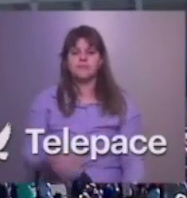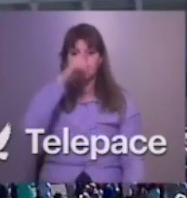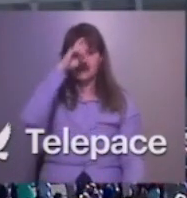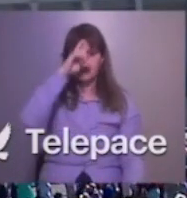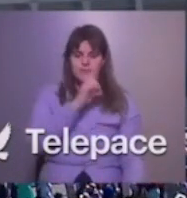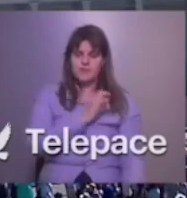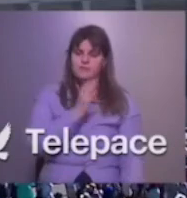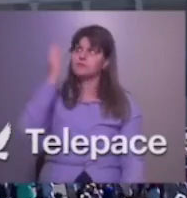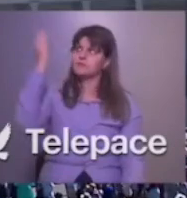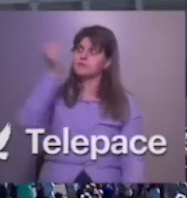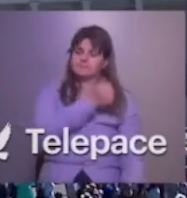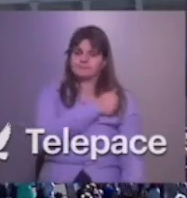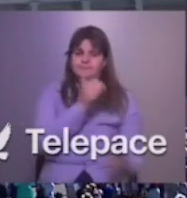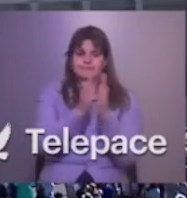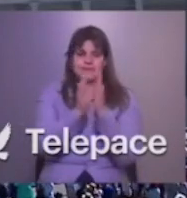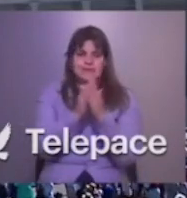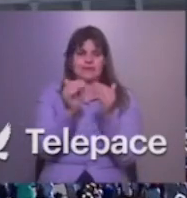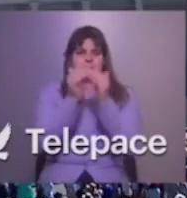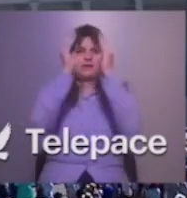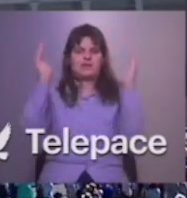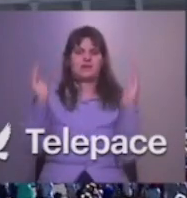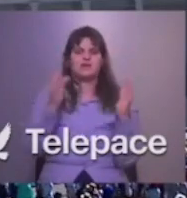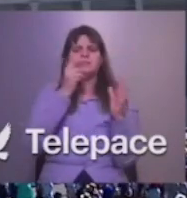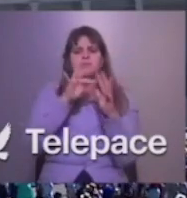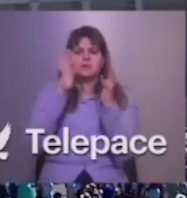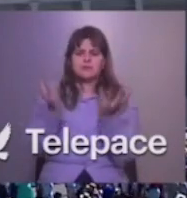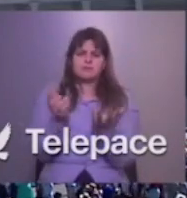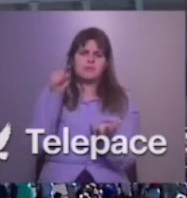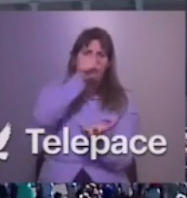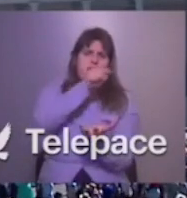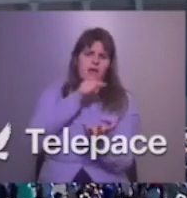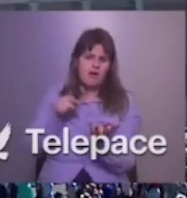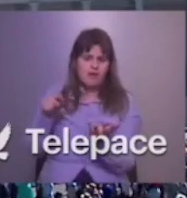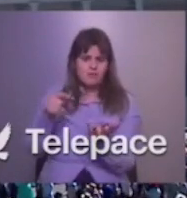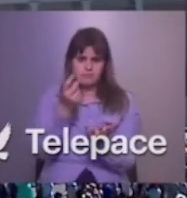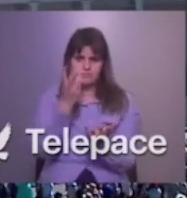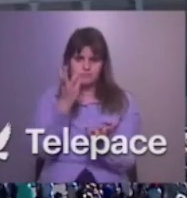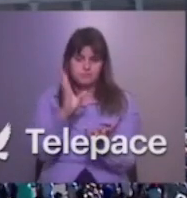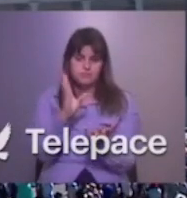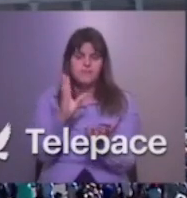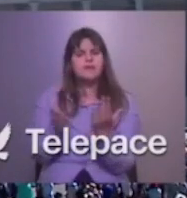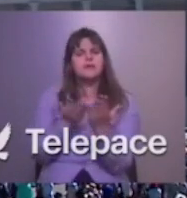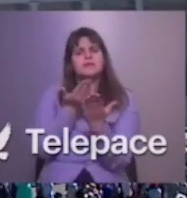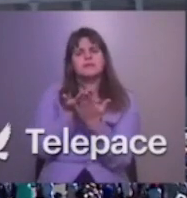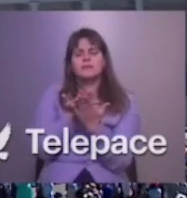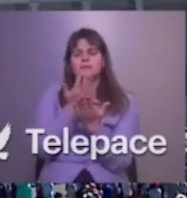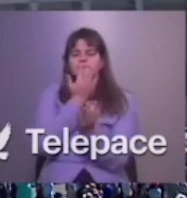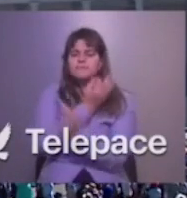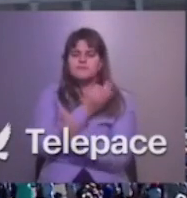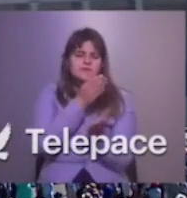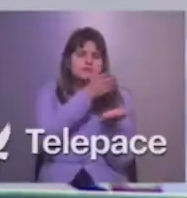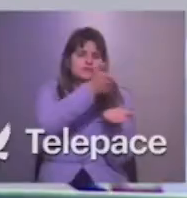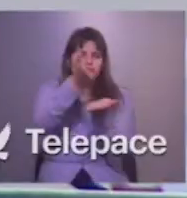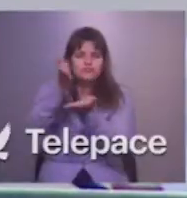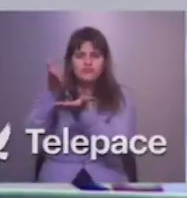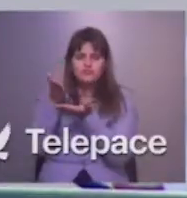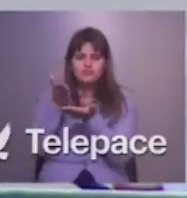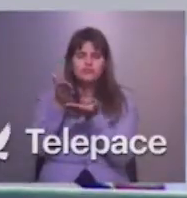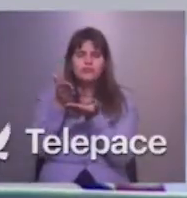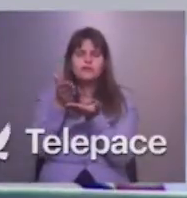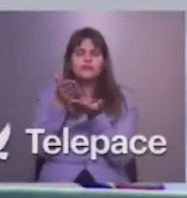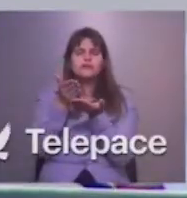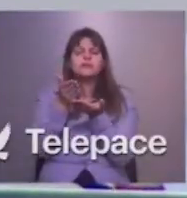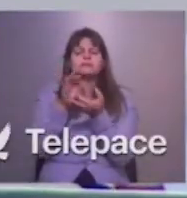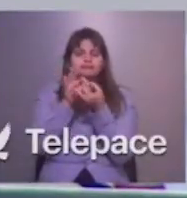Lembrai-vos, Senhor, da vossa Igreja dispersa por toda a terra e tornai-a perfeita na caridade,